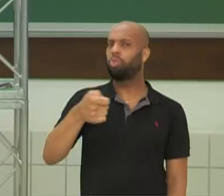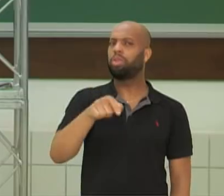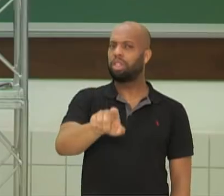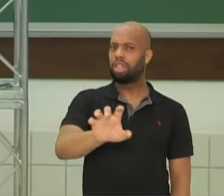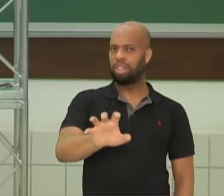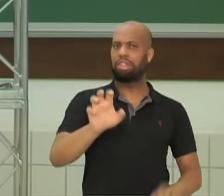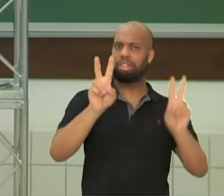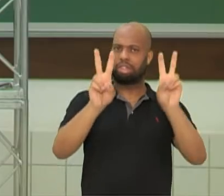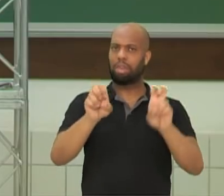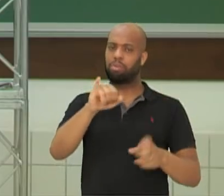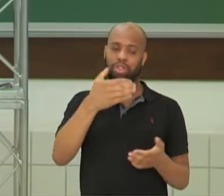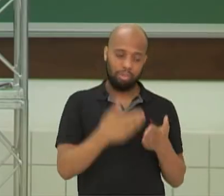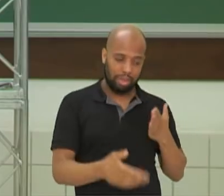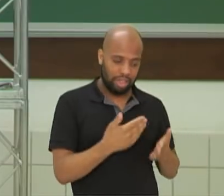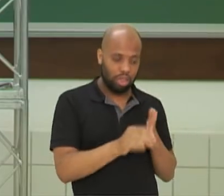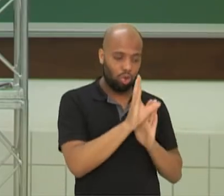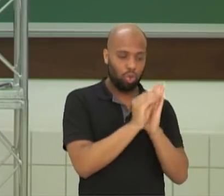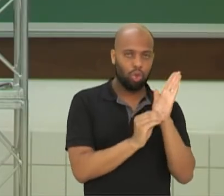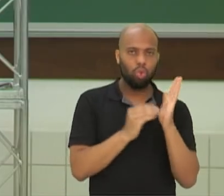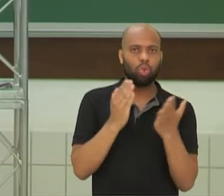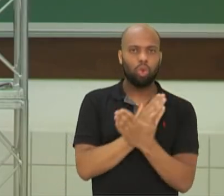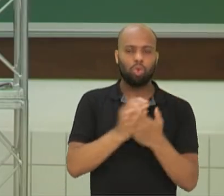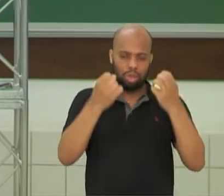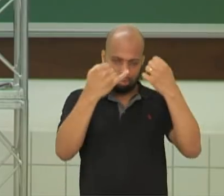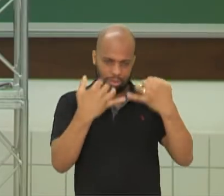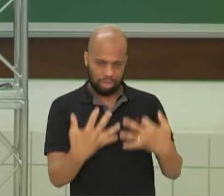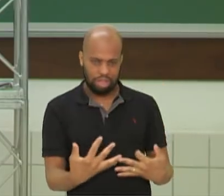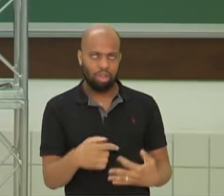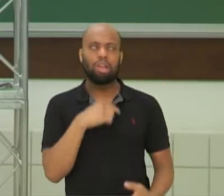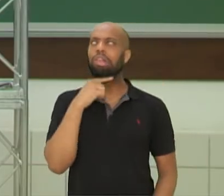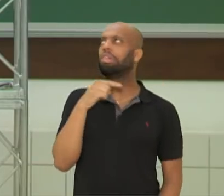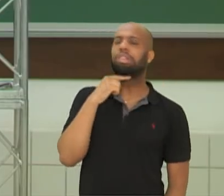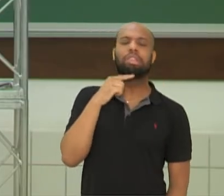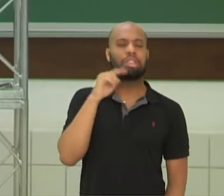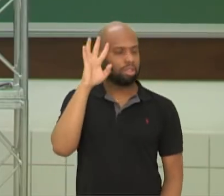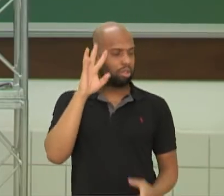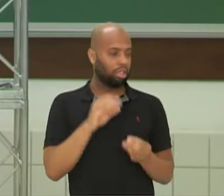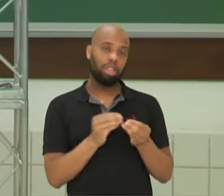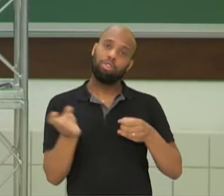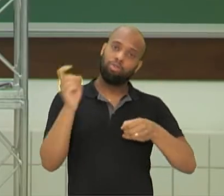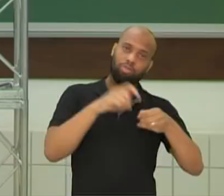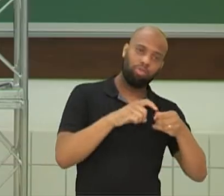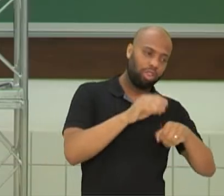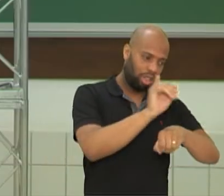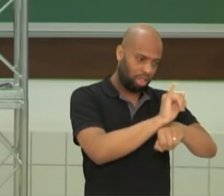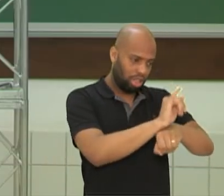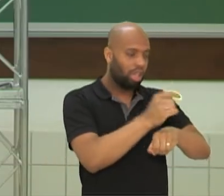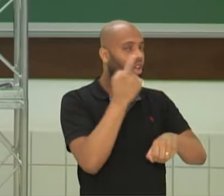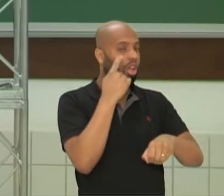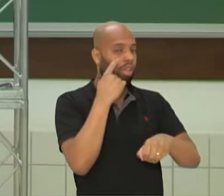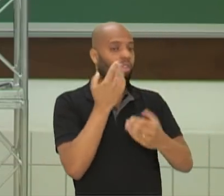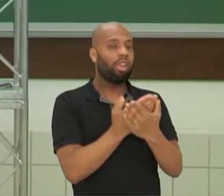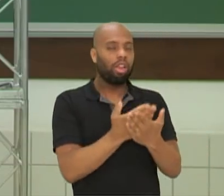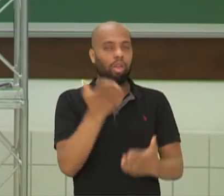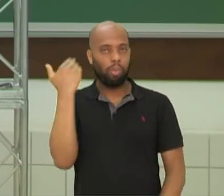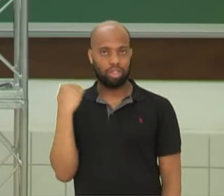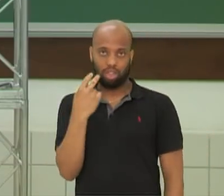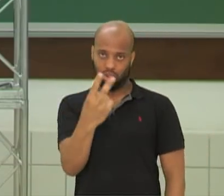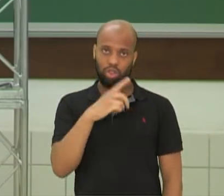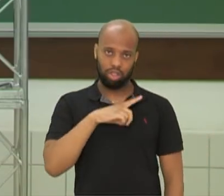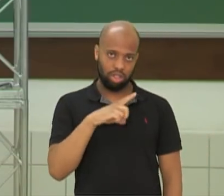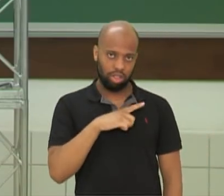você perdeu algum conteúdo, alguma explicação, ou não está entendendo, volta lá, vai no canal do YouTube, volta às duas aulas